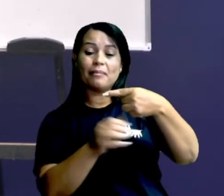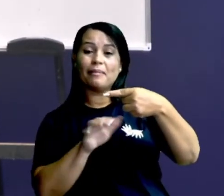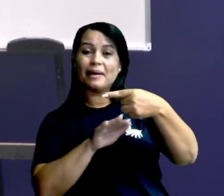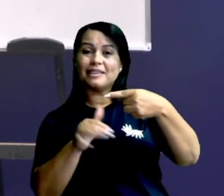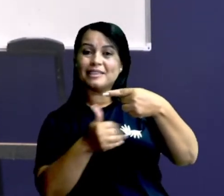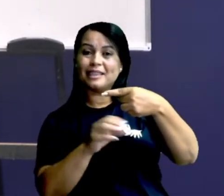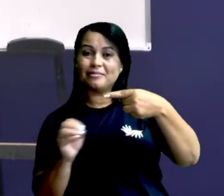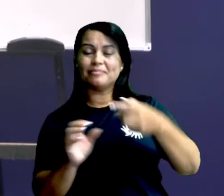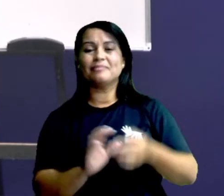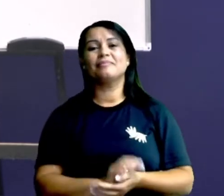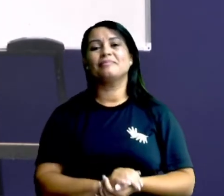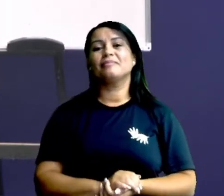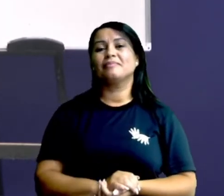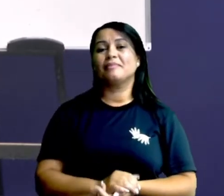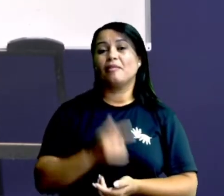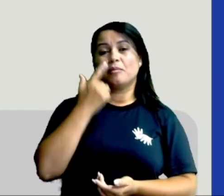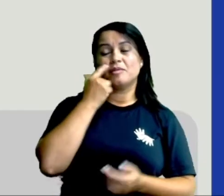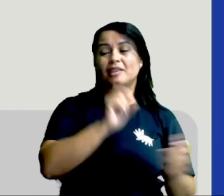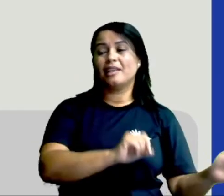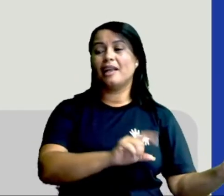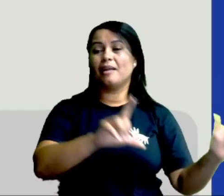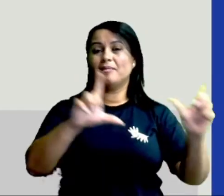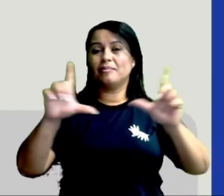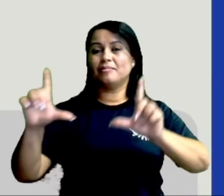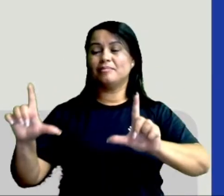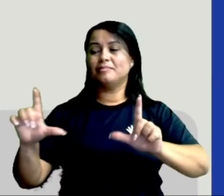100. Vamos ver lá na tela?